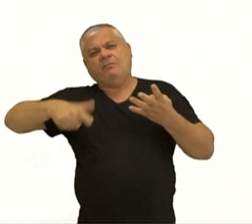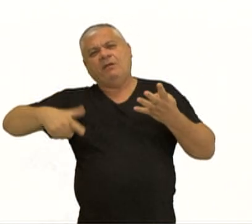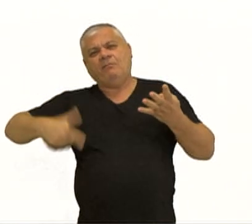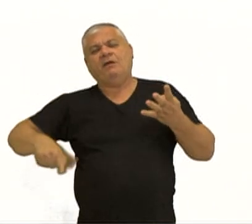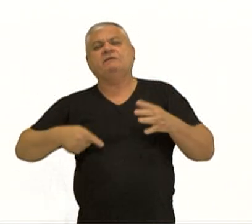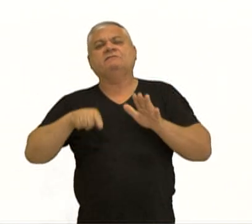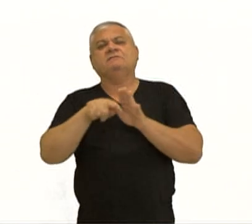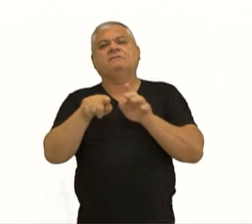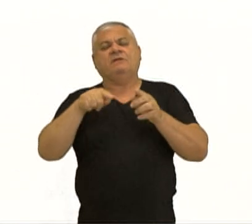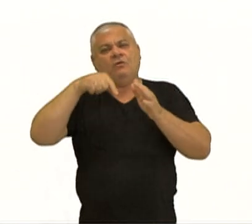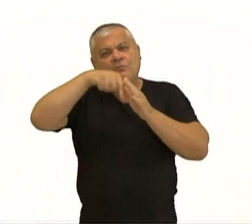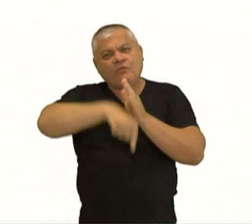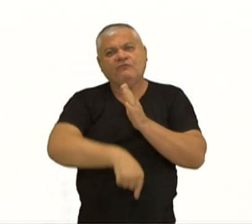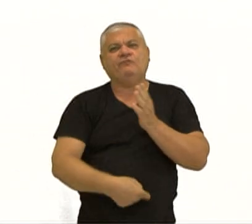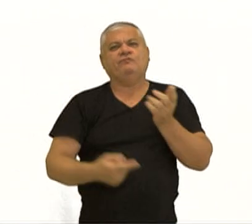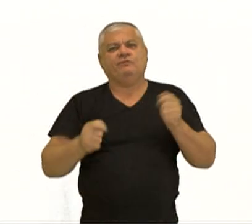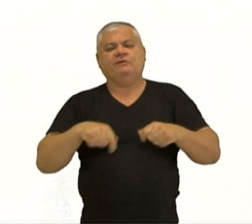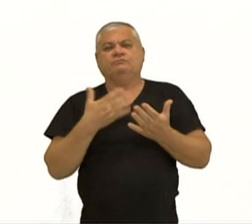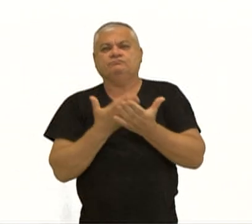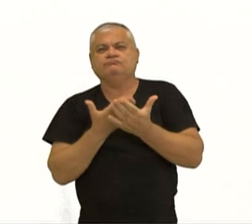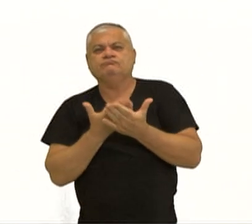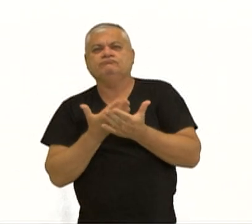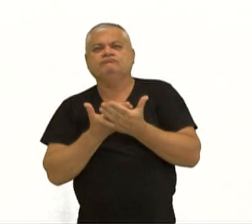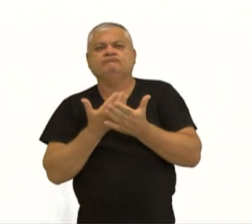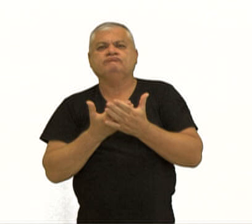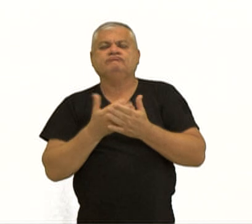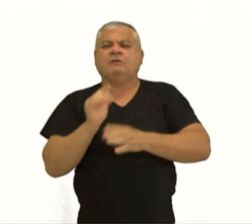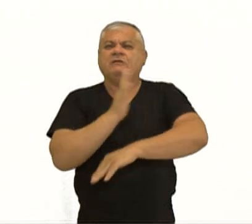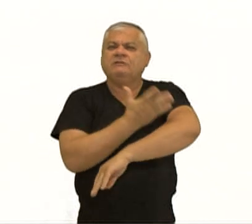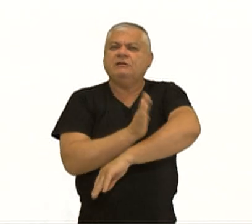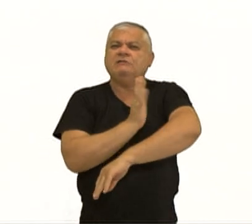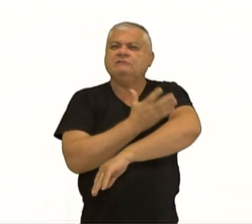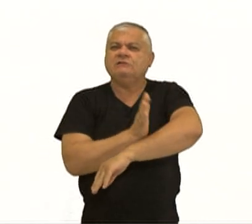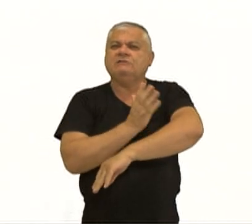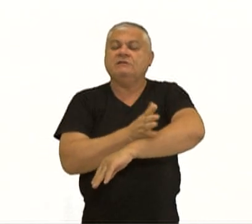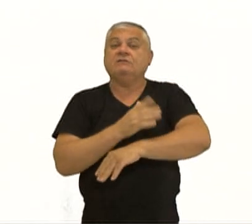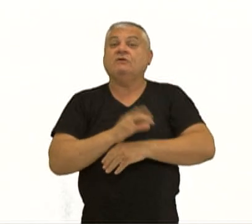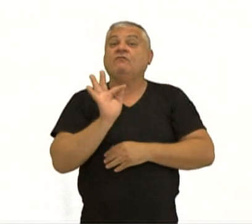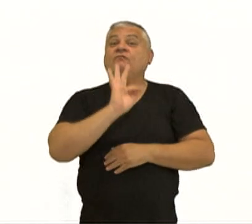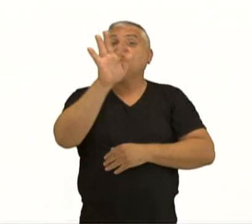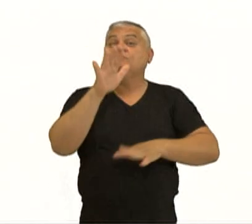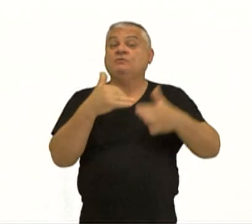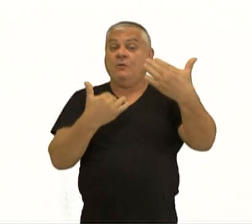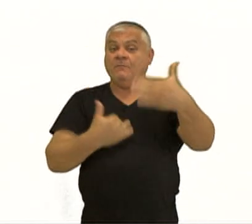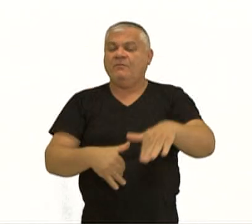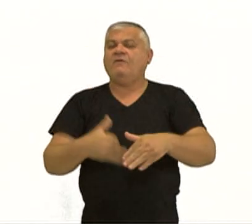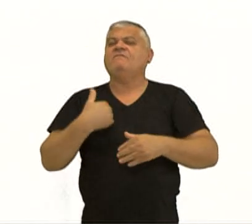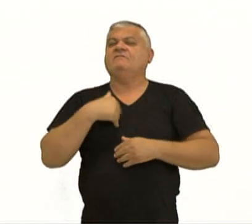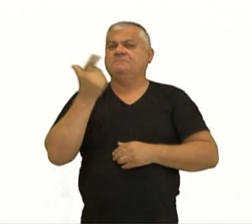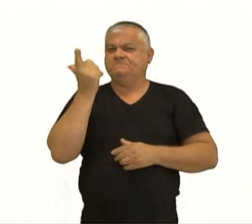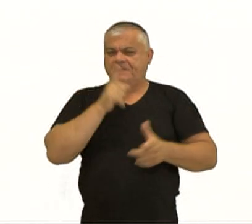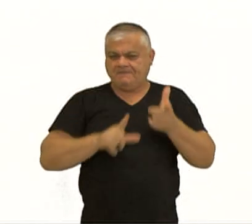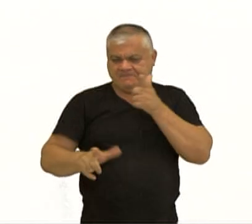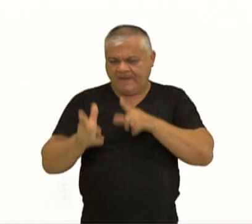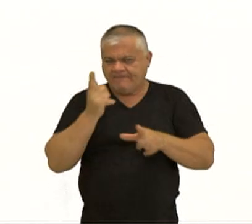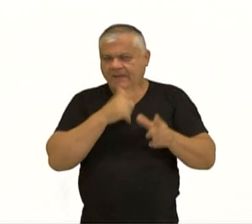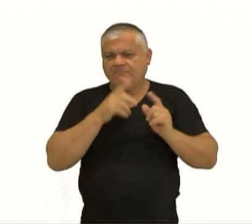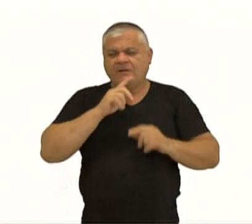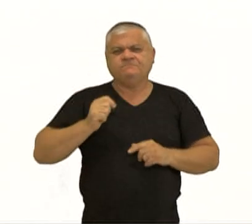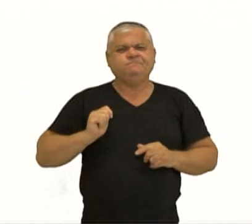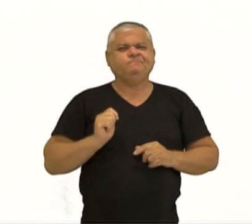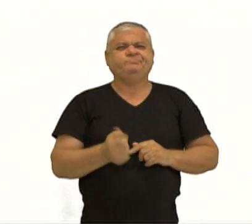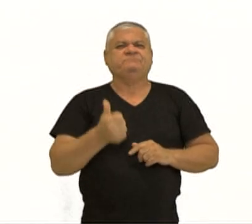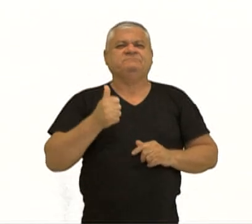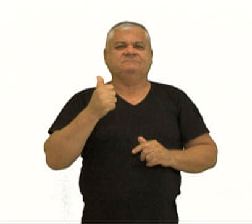podemos aprofundar cada vez mais. Quando vocês forem fazer as grandes provas da vida de vocês, vocês vão conseguir matar